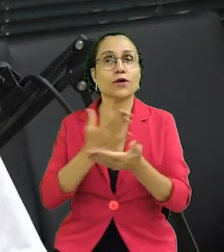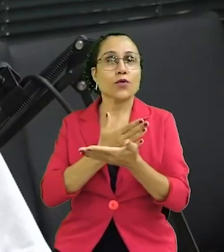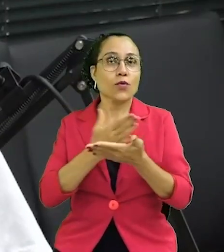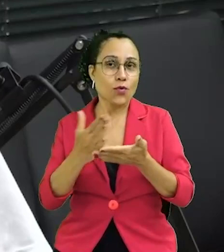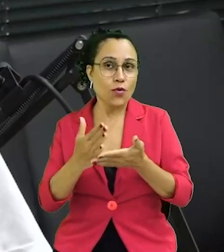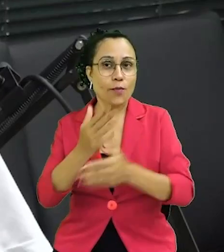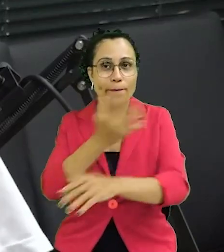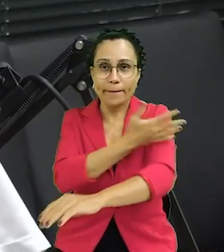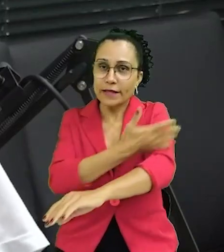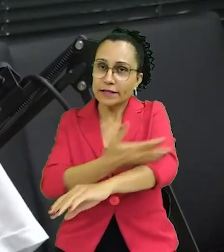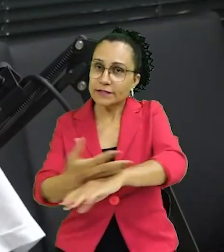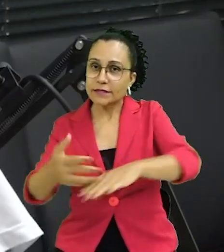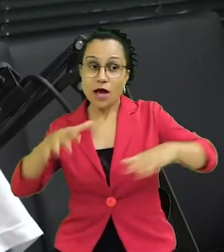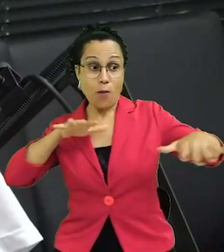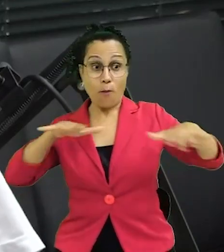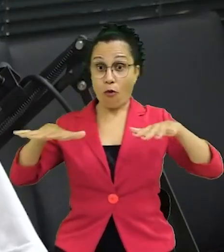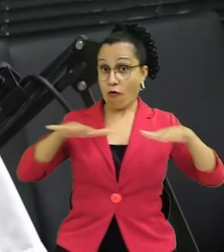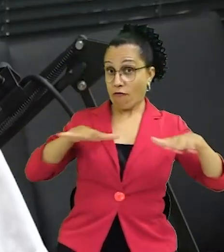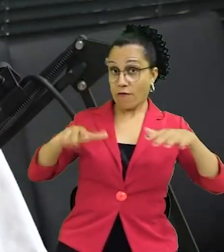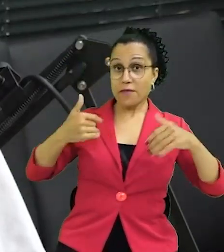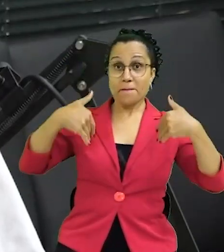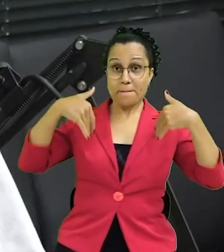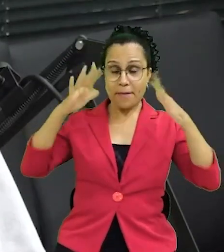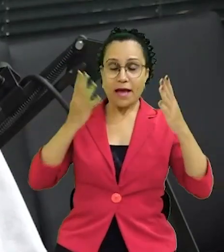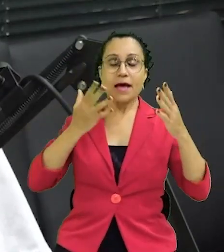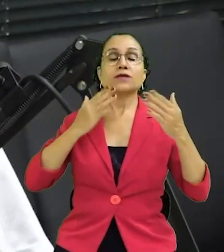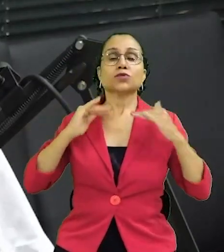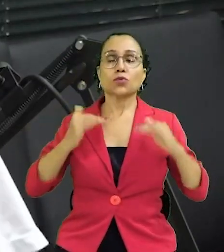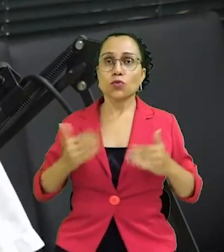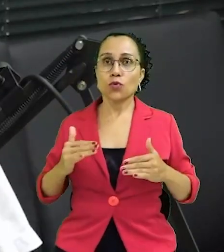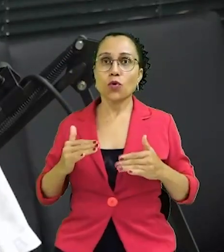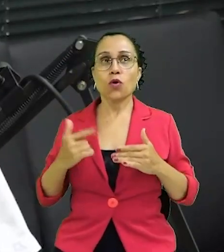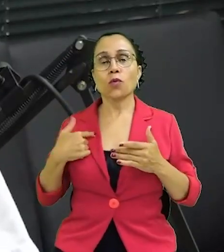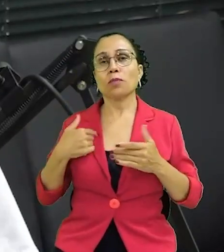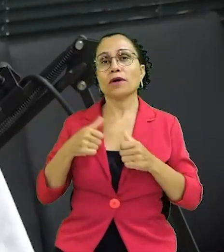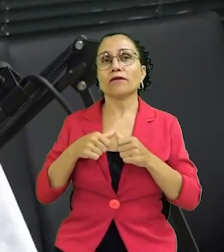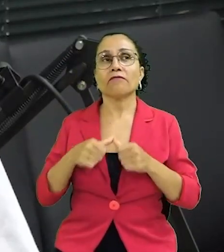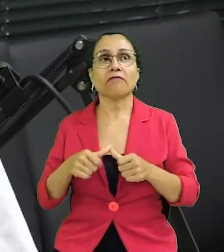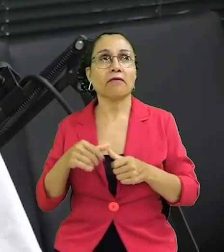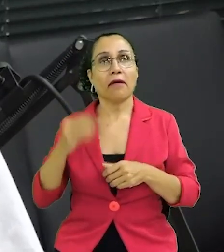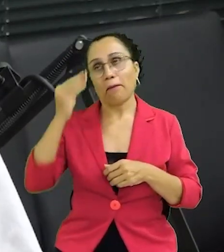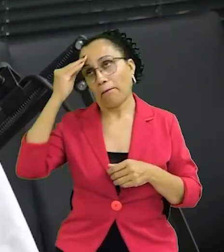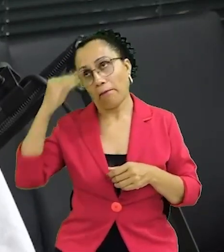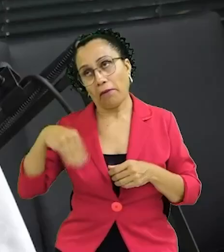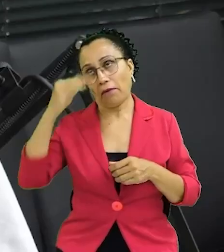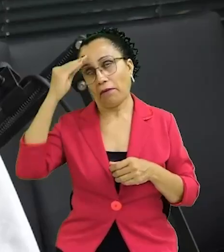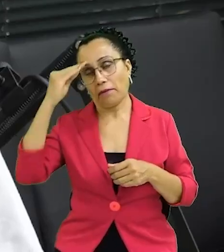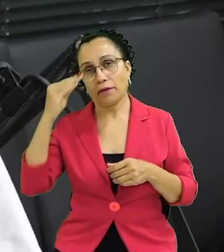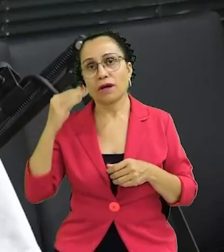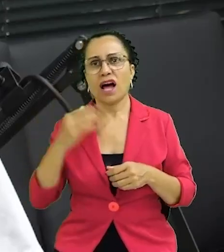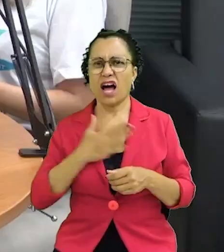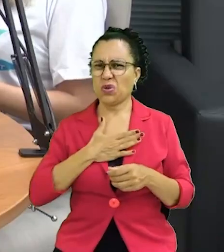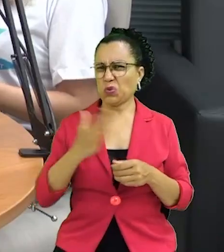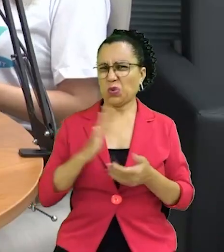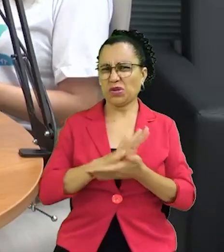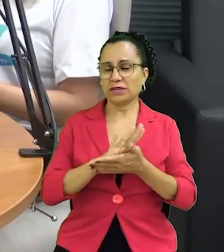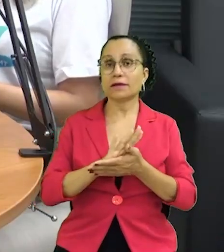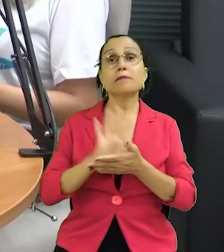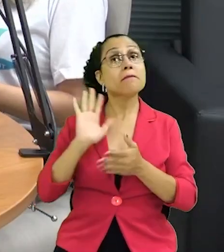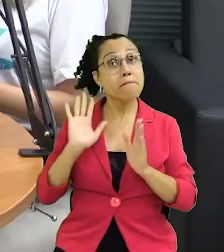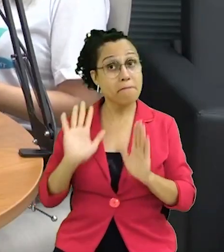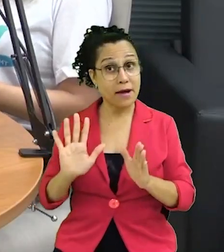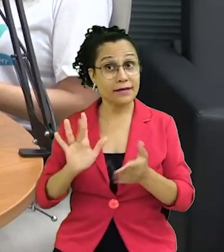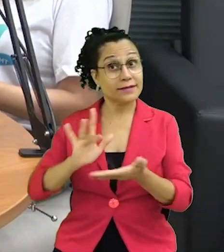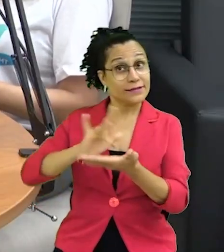começa a ter um hábito de se movimentar mais e ficar menos sedentário. Ah, mas eu não consigo gostar de nada. Mas pelo menos de uma dança eu